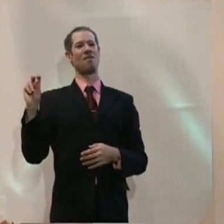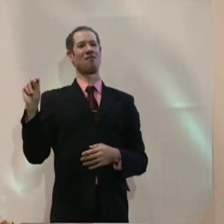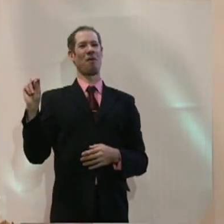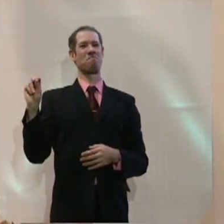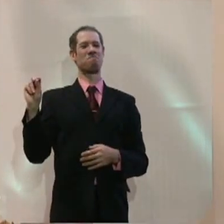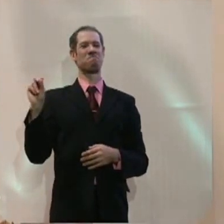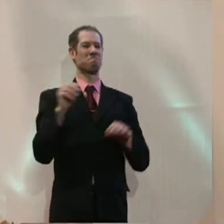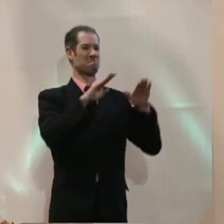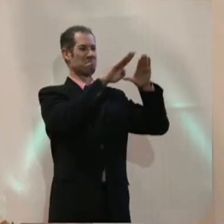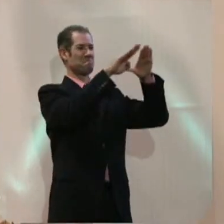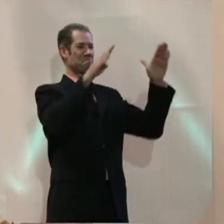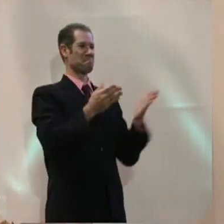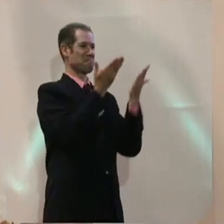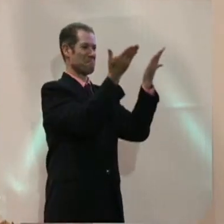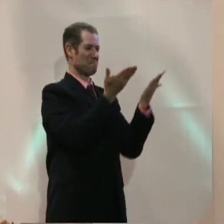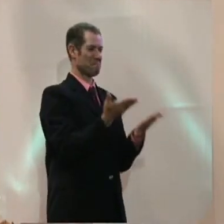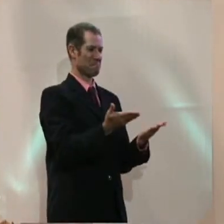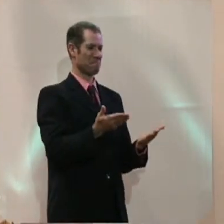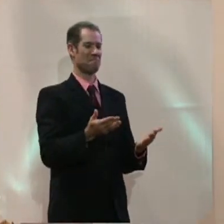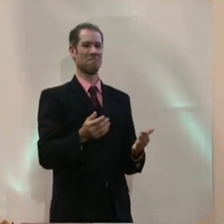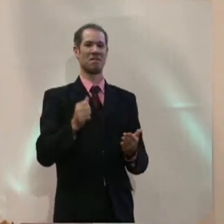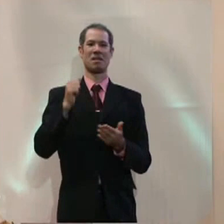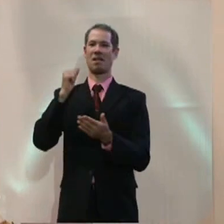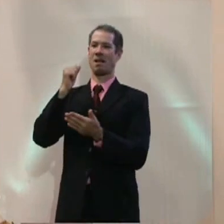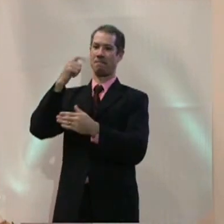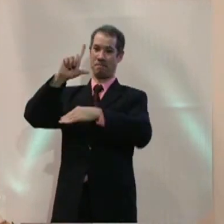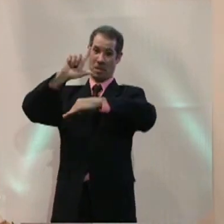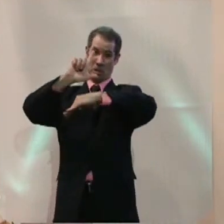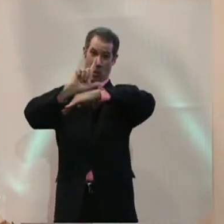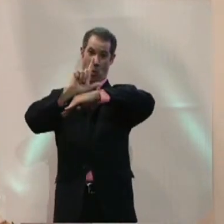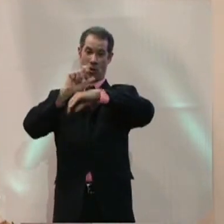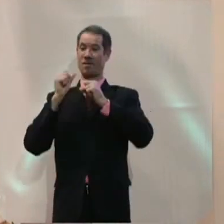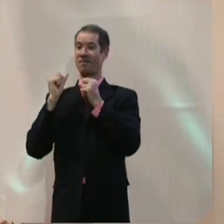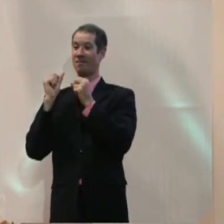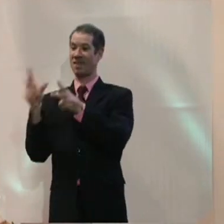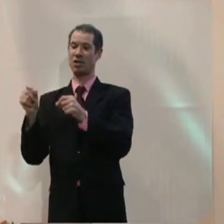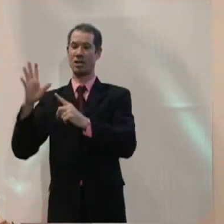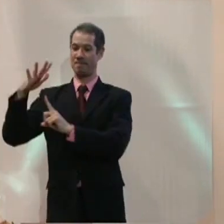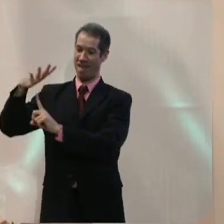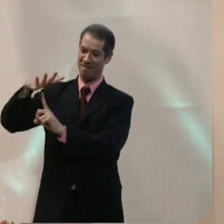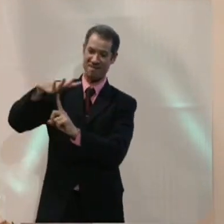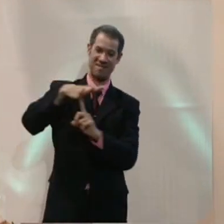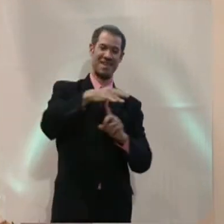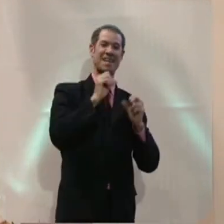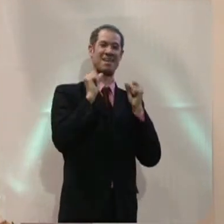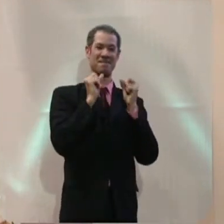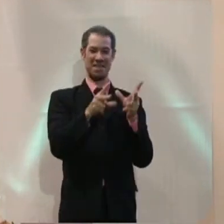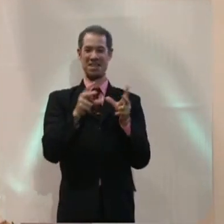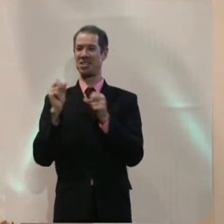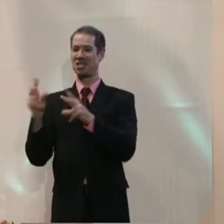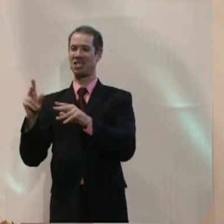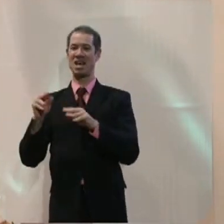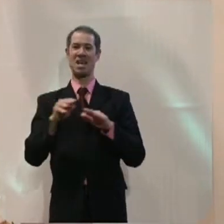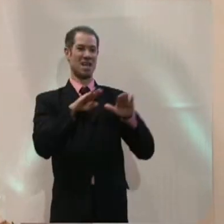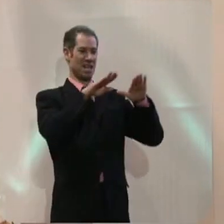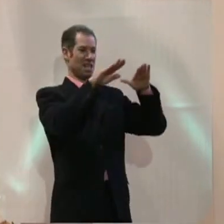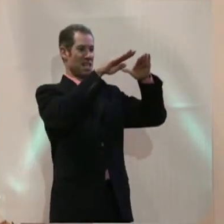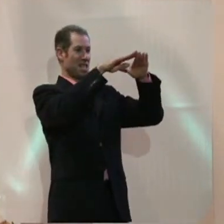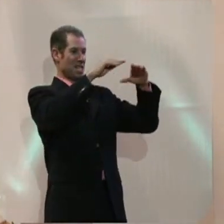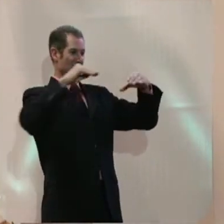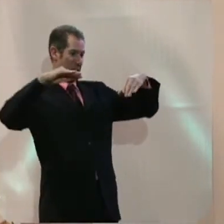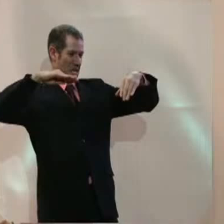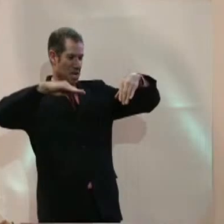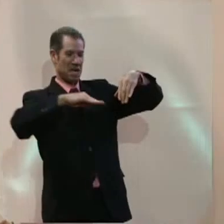minha avó era comerciante na feira, trabalhava na feira. E lá na garagem dela, da casa dela, tinha